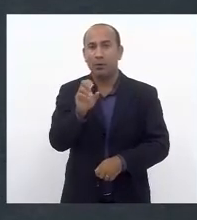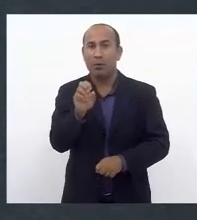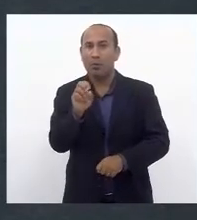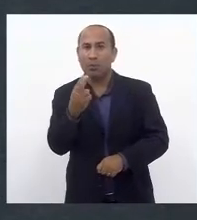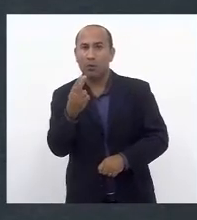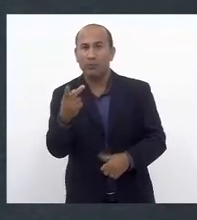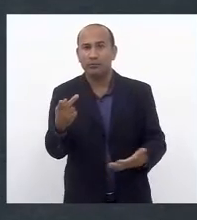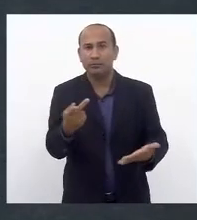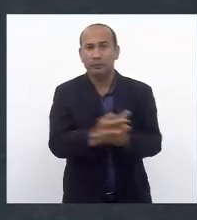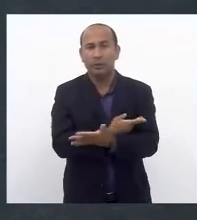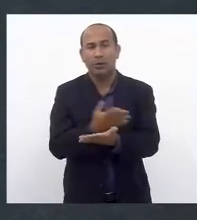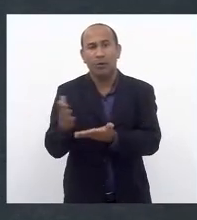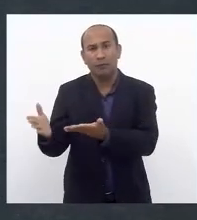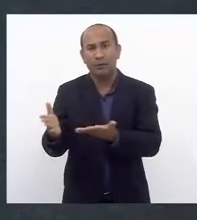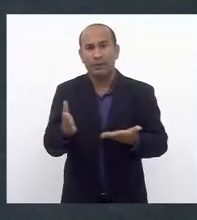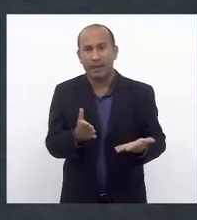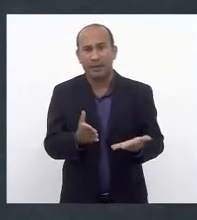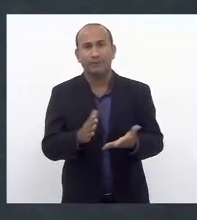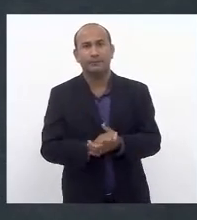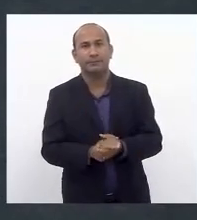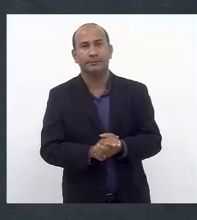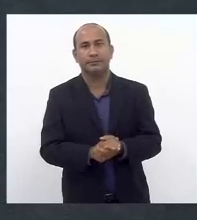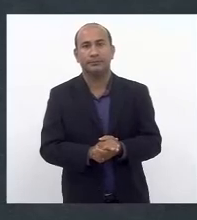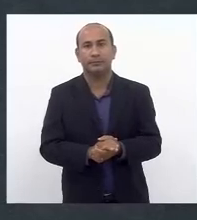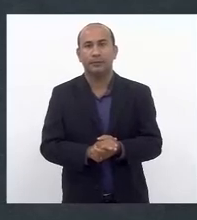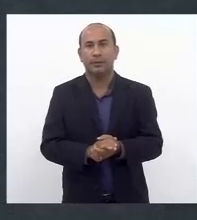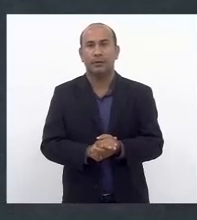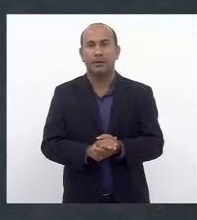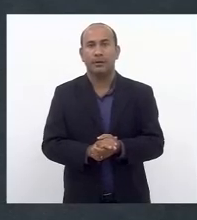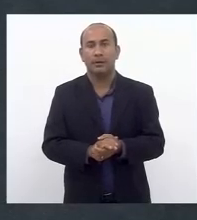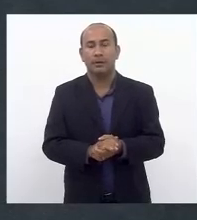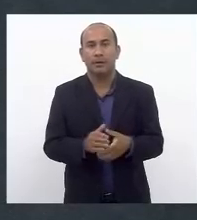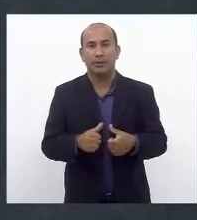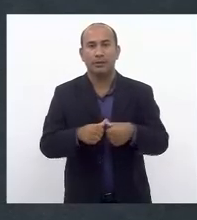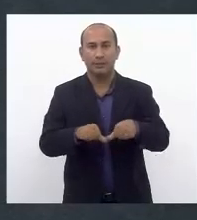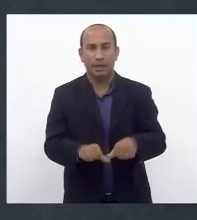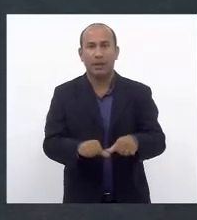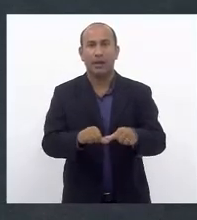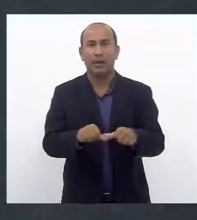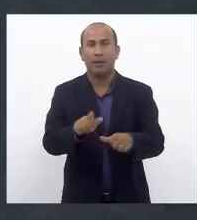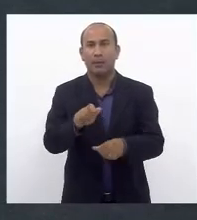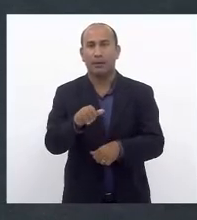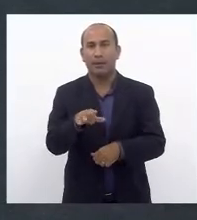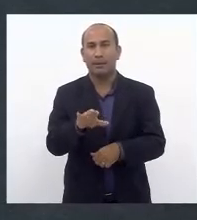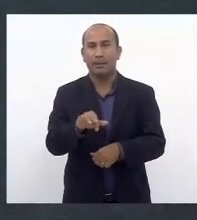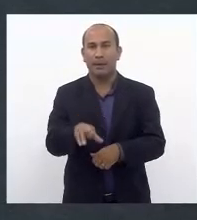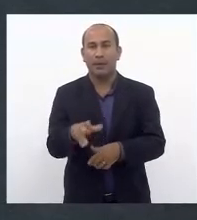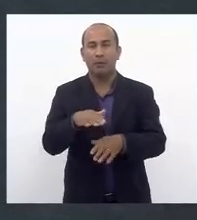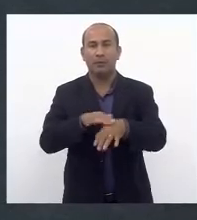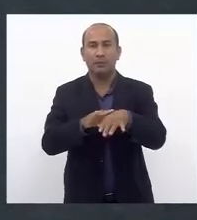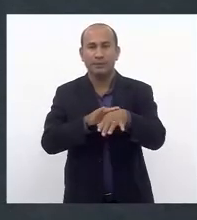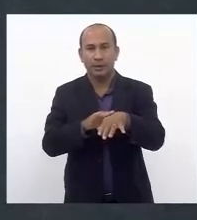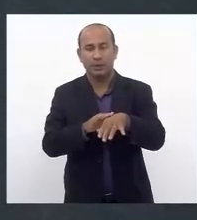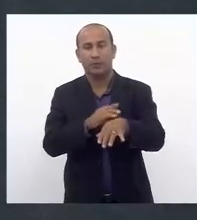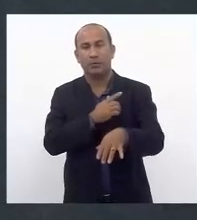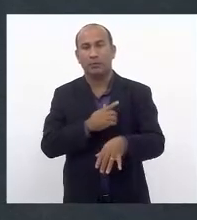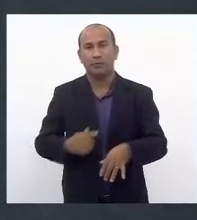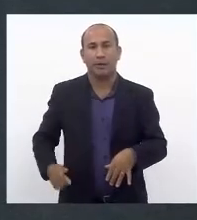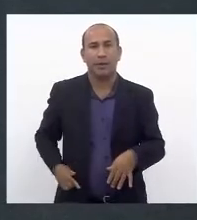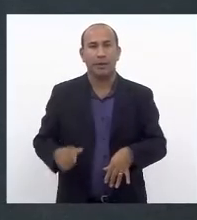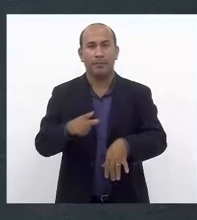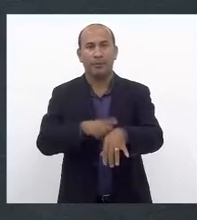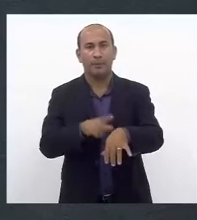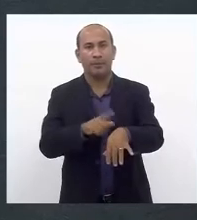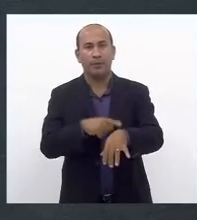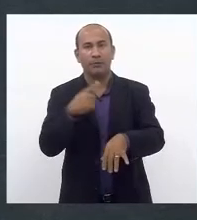sequer convidada a estar, né, no Palácio Guanabara, conversando com o governo. E, nesse